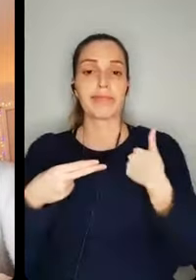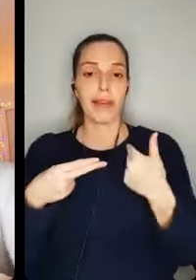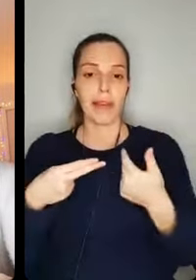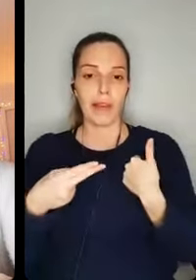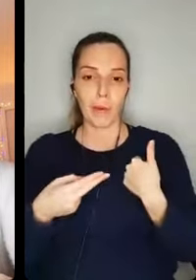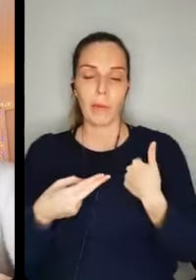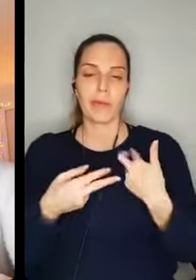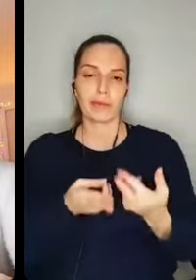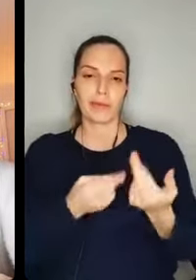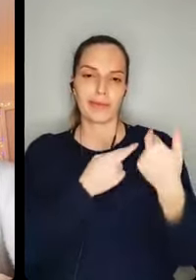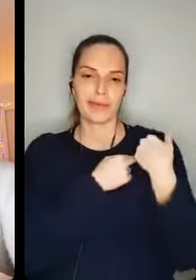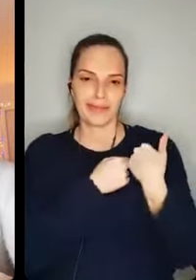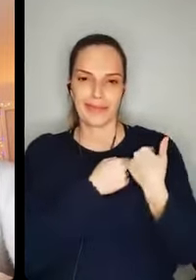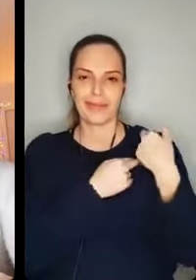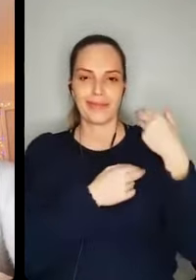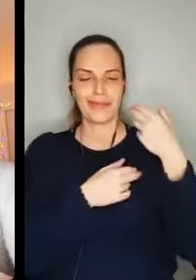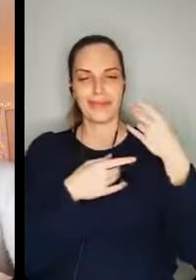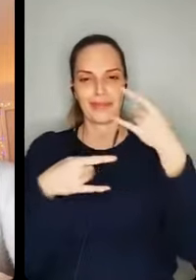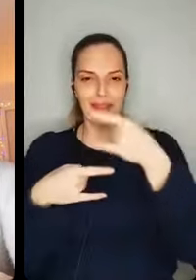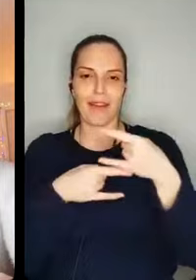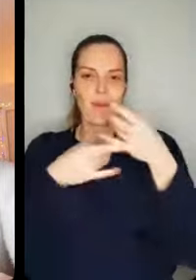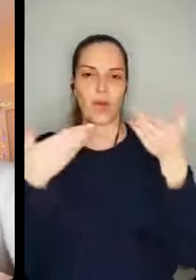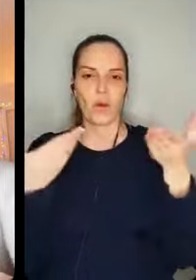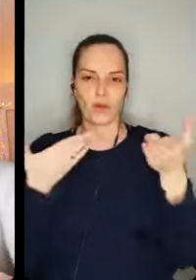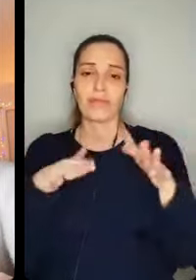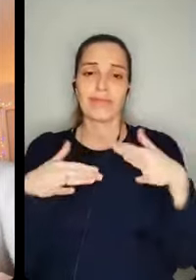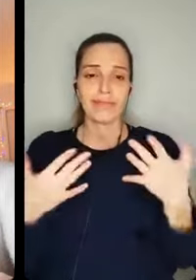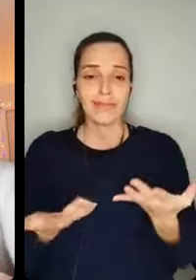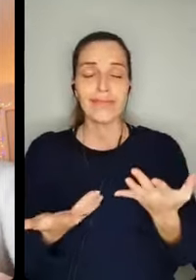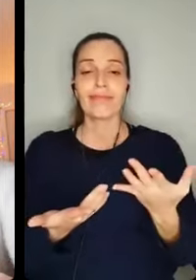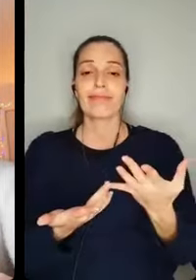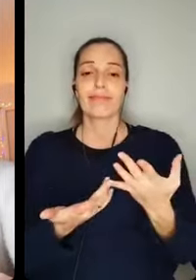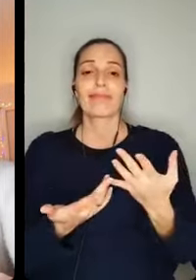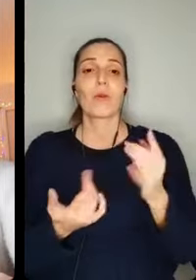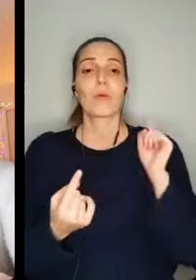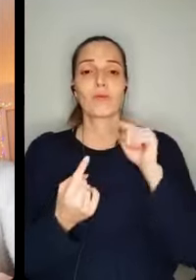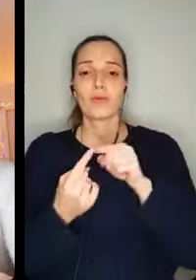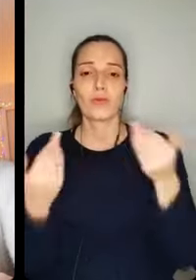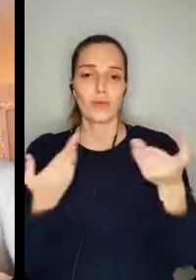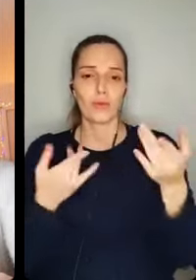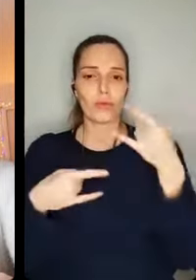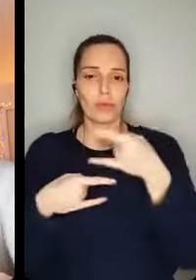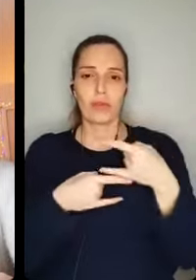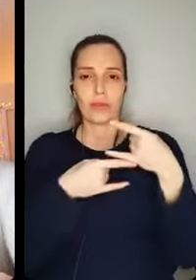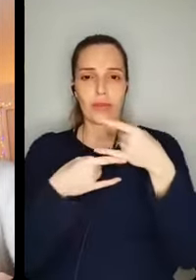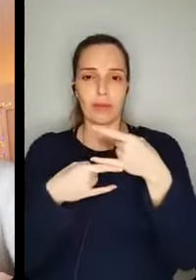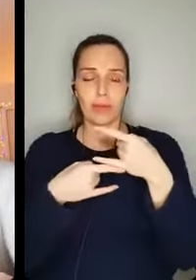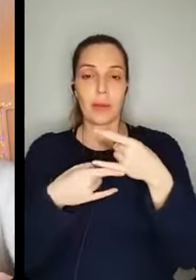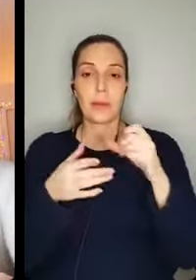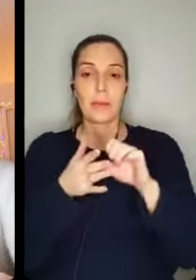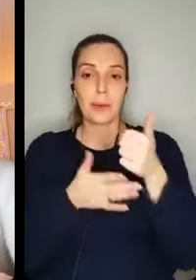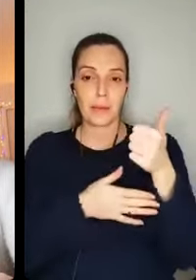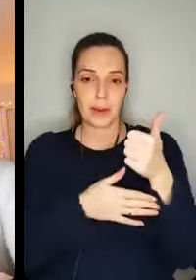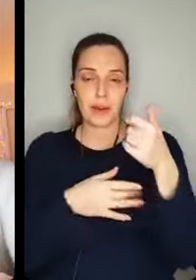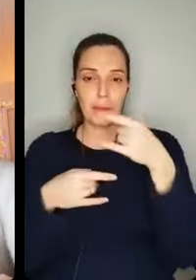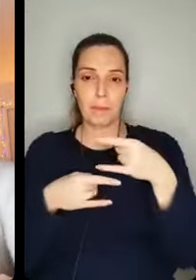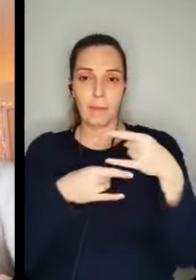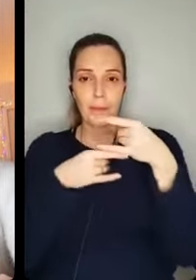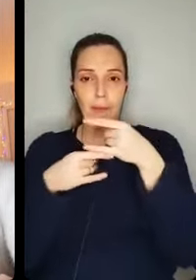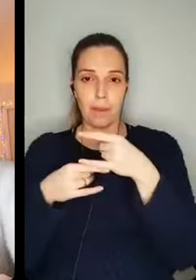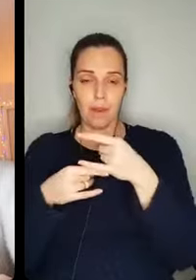gente, qual que é a ideia da nossa live aqui hoje? Tá? Essa aqui seria então a primeira live de uma sequência que a gente vai estar realizando com o